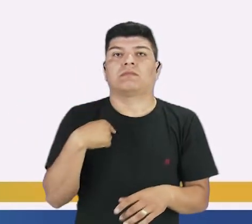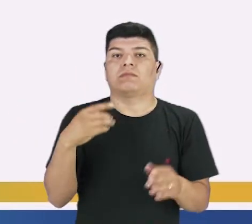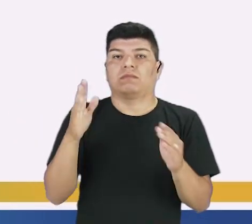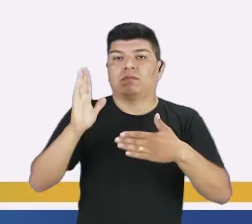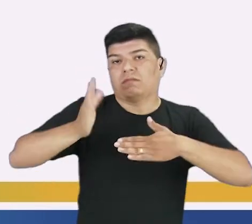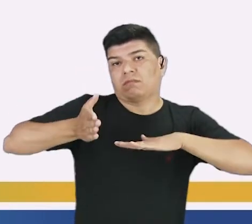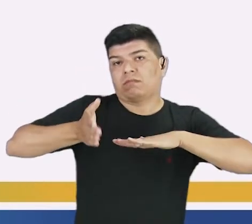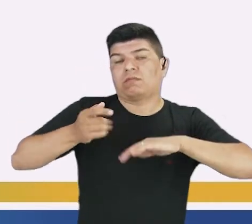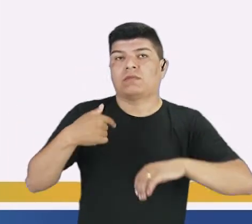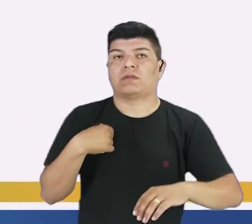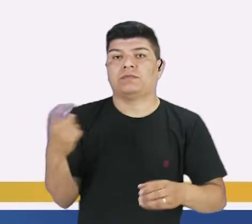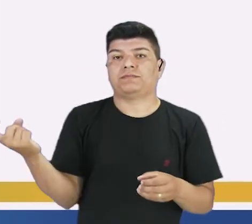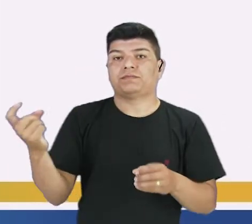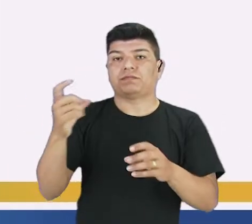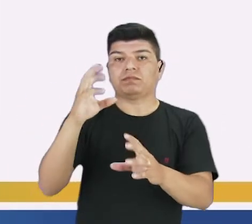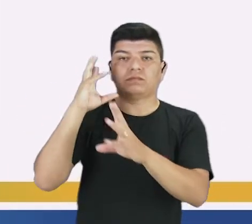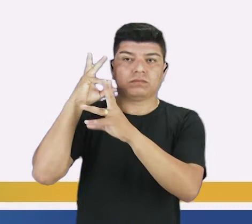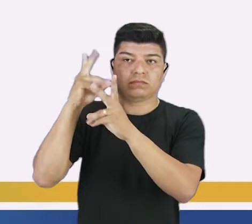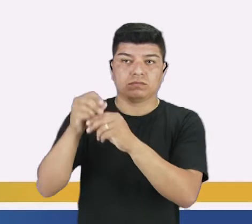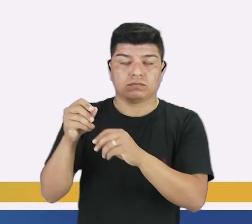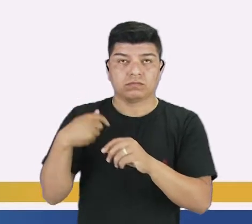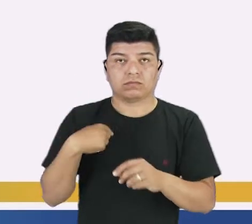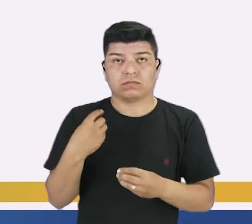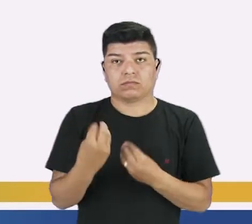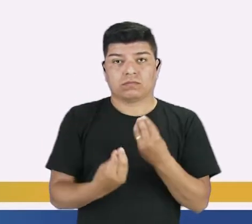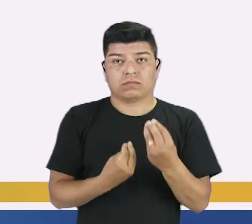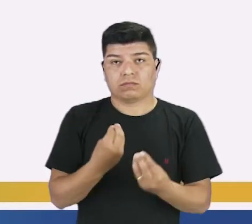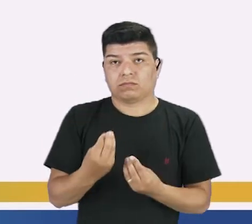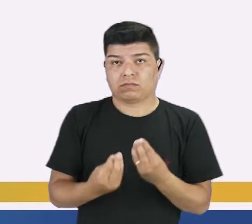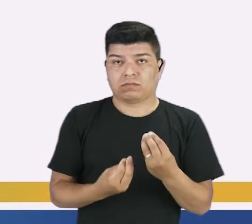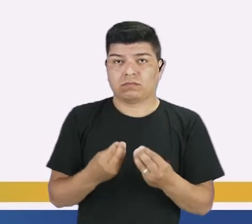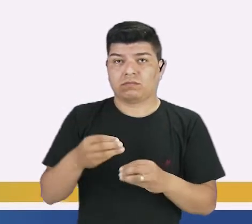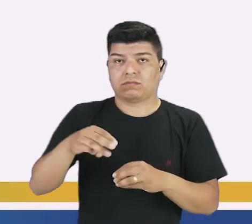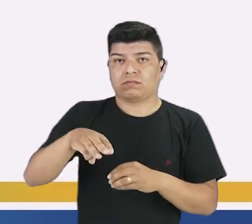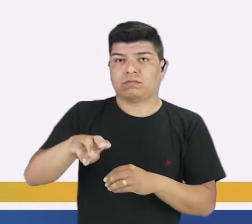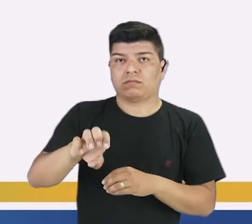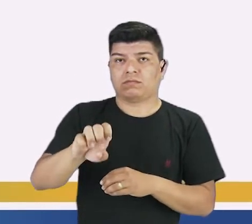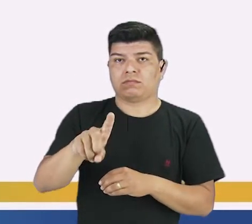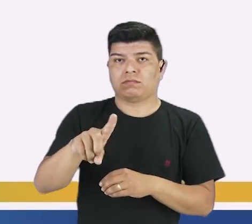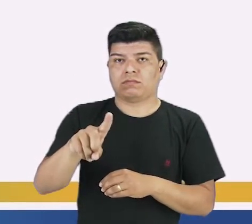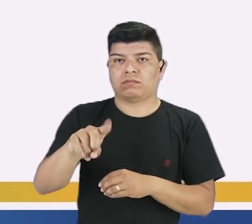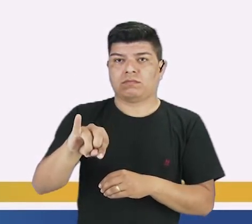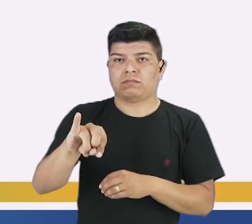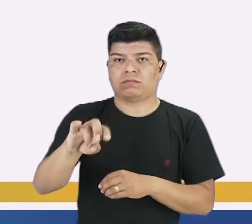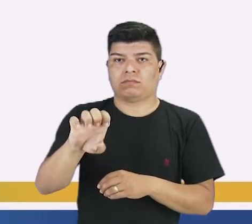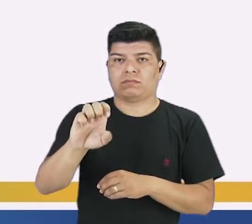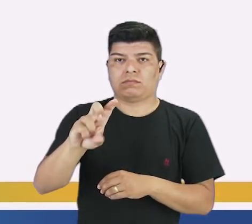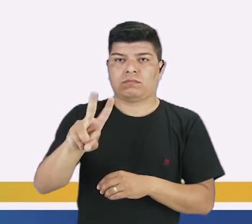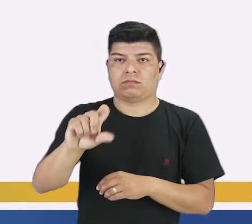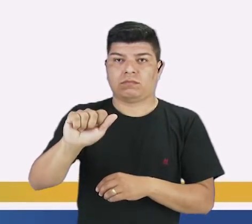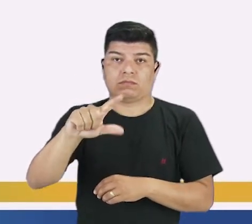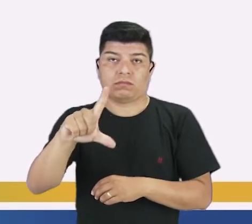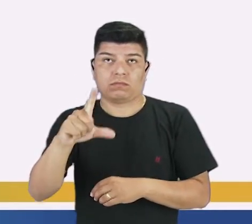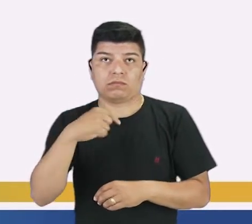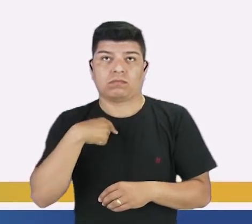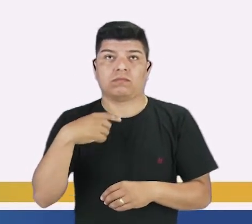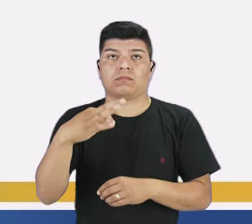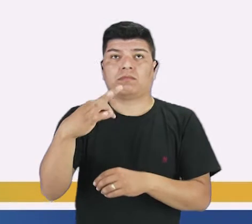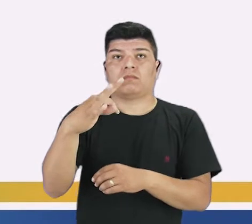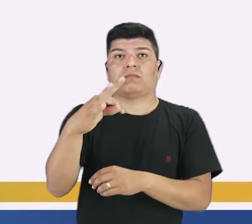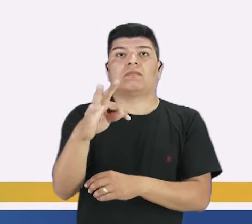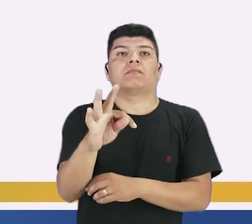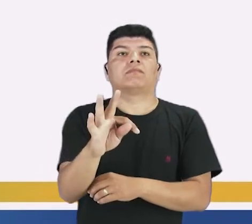contemporaneidade. Mas vamos voltar um pouquinho. O que ficou para a era medieval? É só lembrar um pouco da história. O trovadorismo